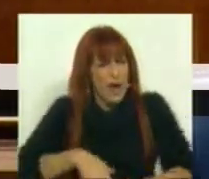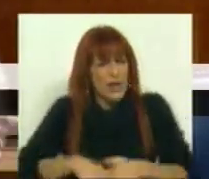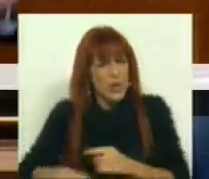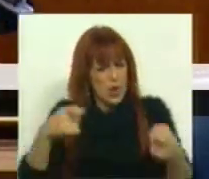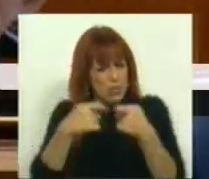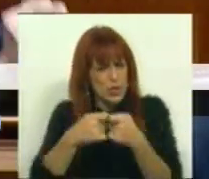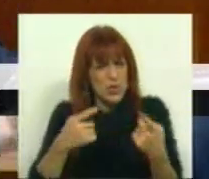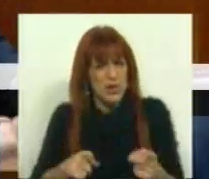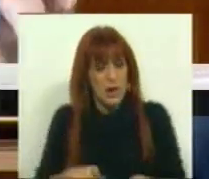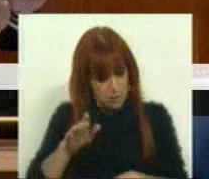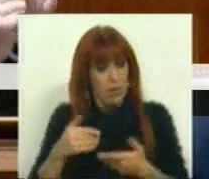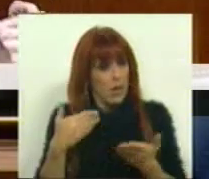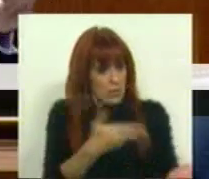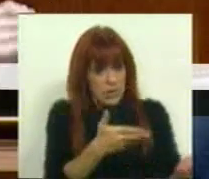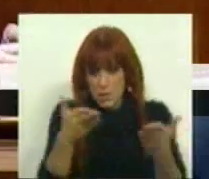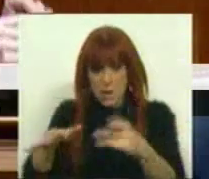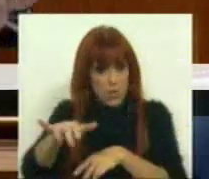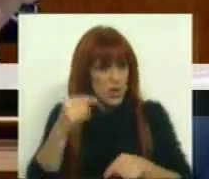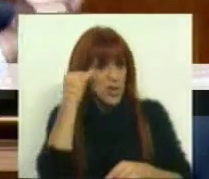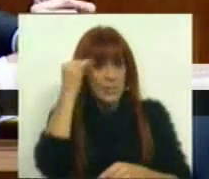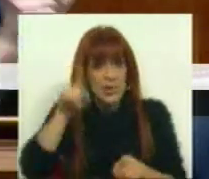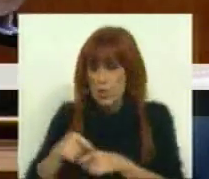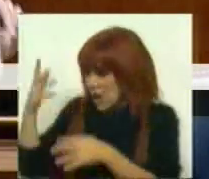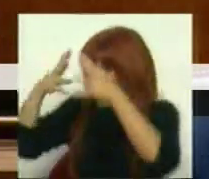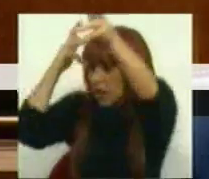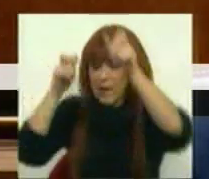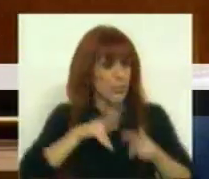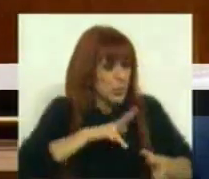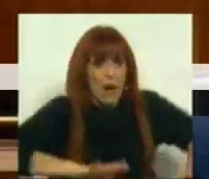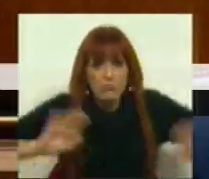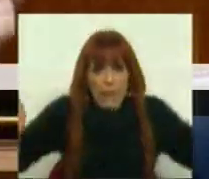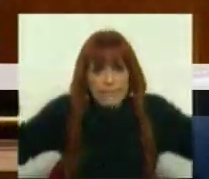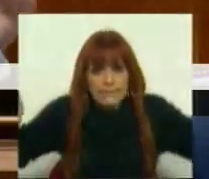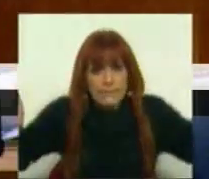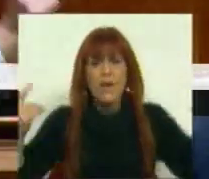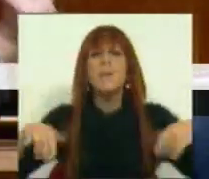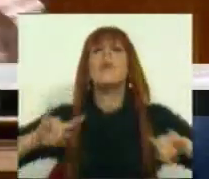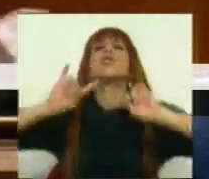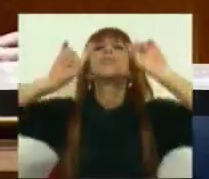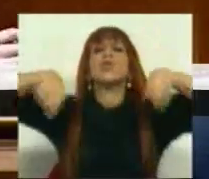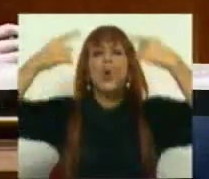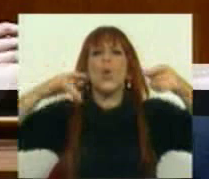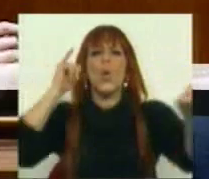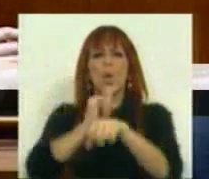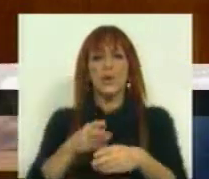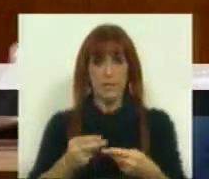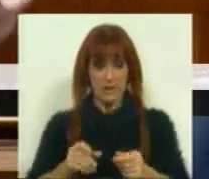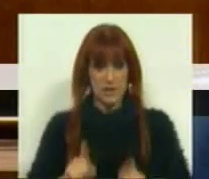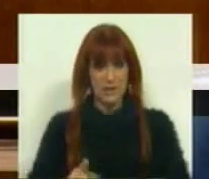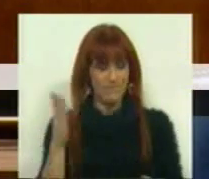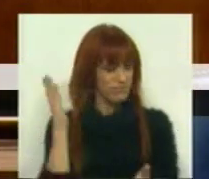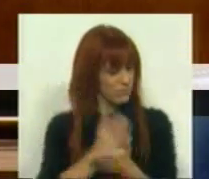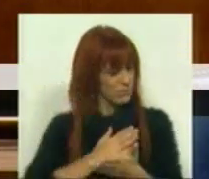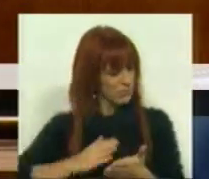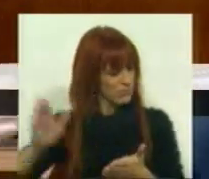Bruxelas e que atenderam à situação específica da Irlanda e de Portugal. Mas há depois uma outra matéria que